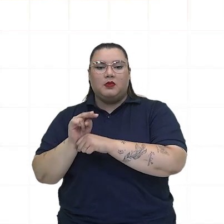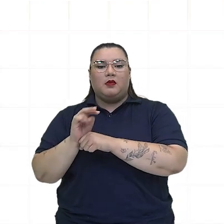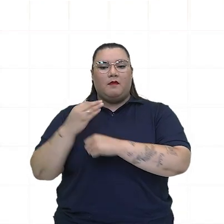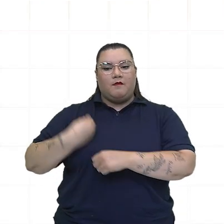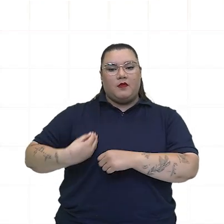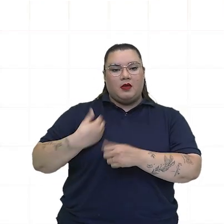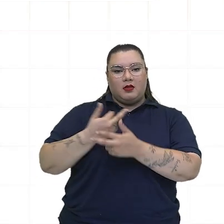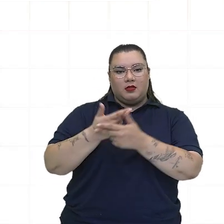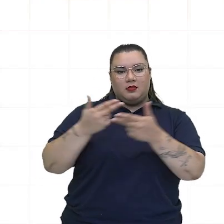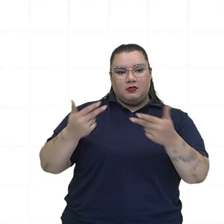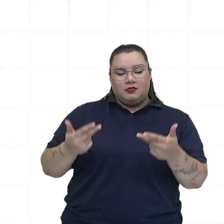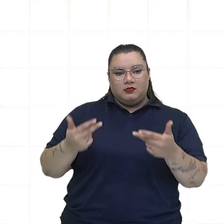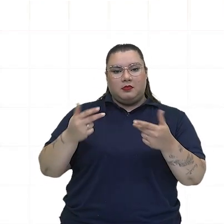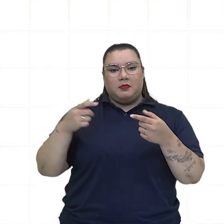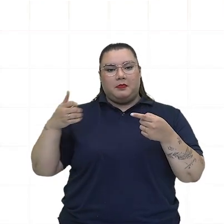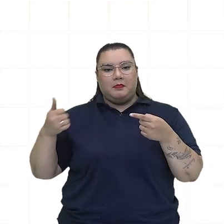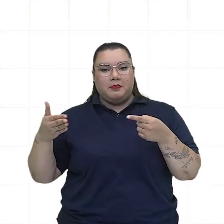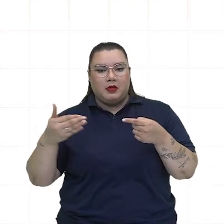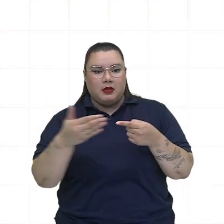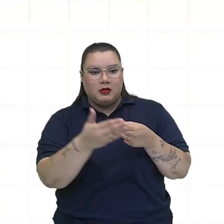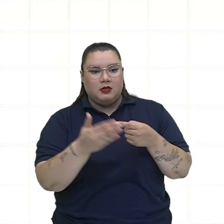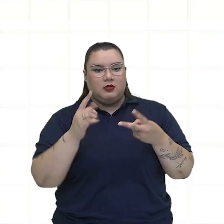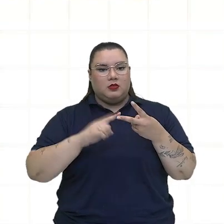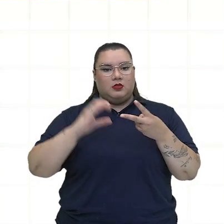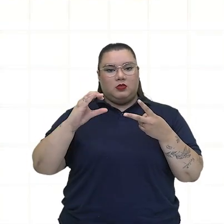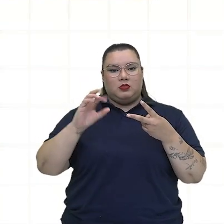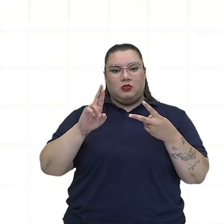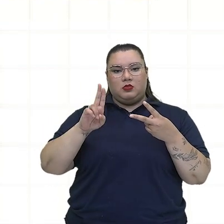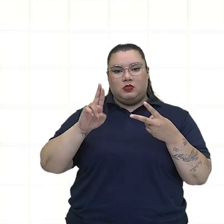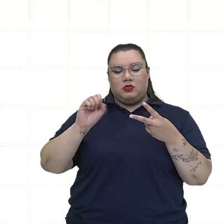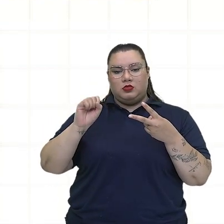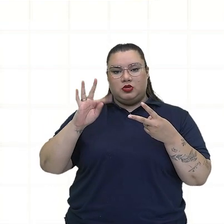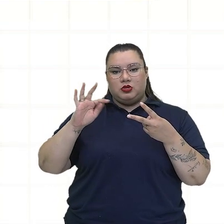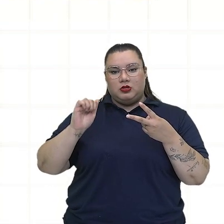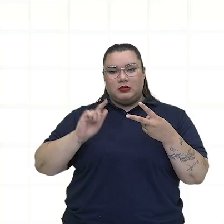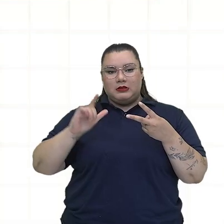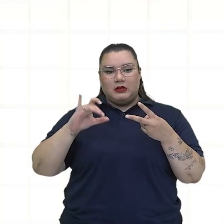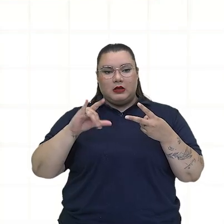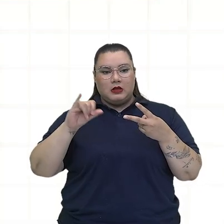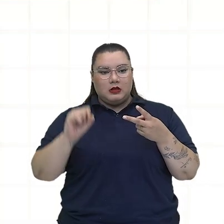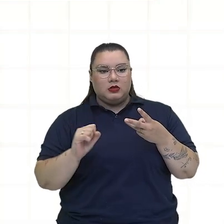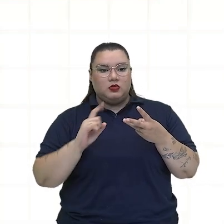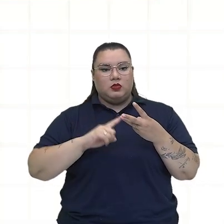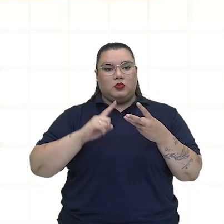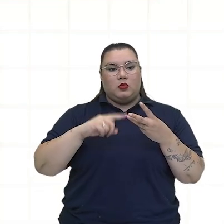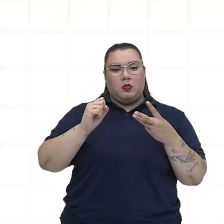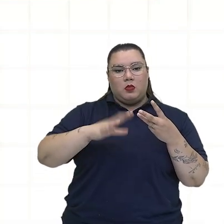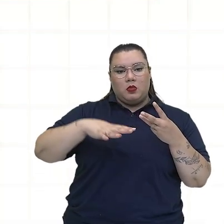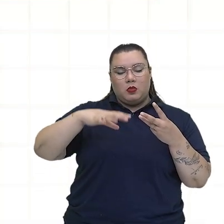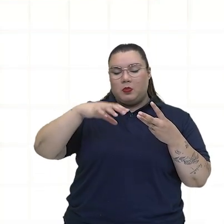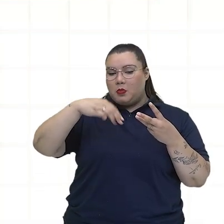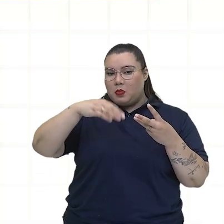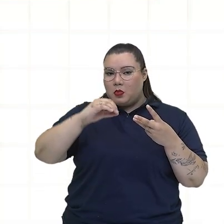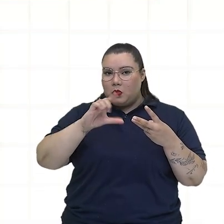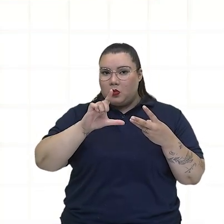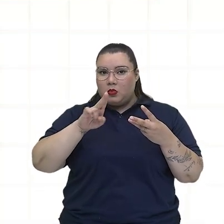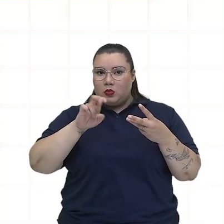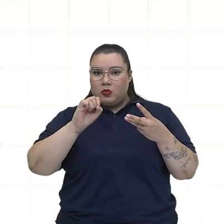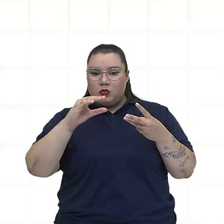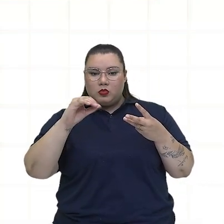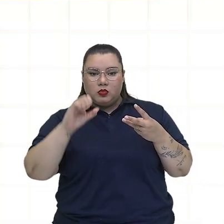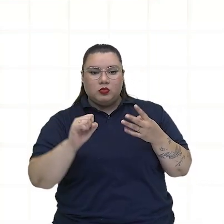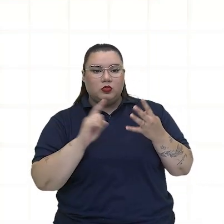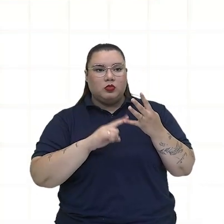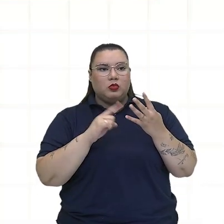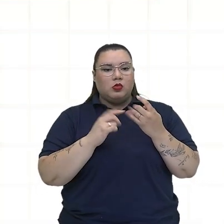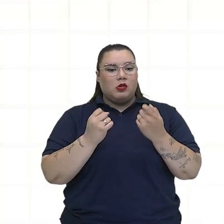aquáticos, que vão ser peixes, crustáceos, moluscos e algas. A gente tem aqui